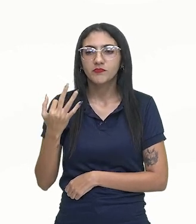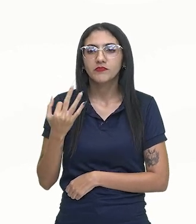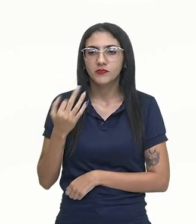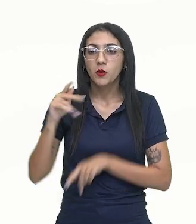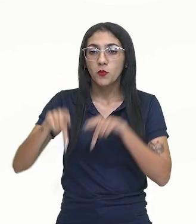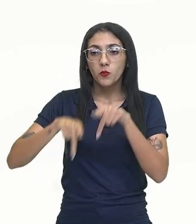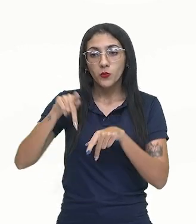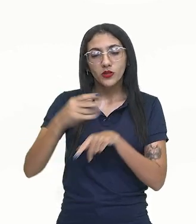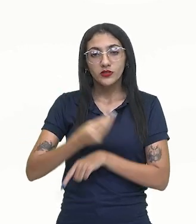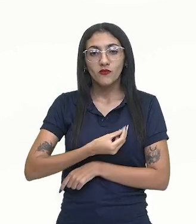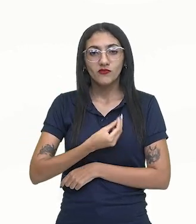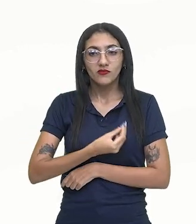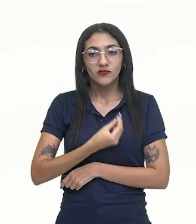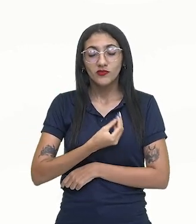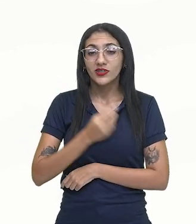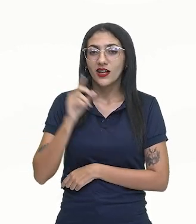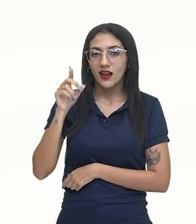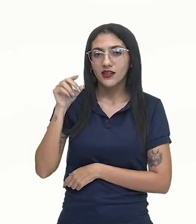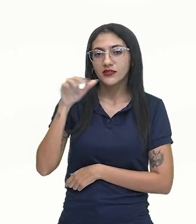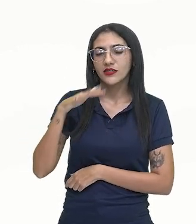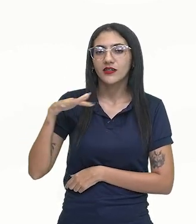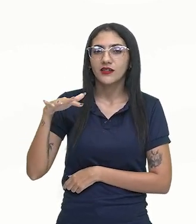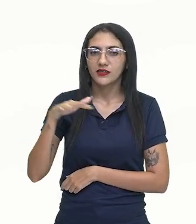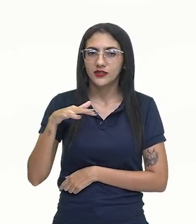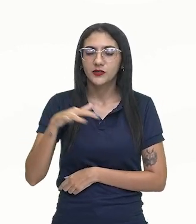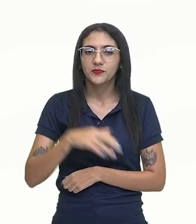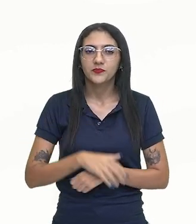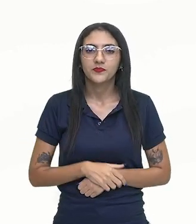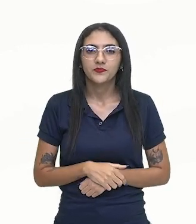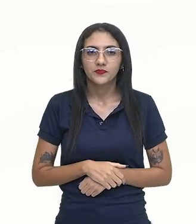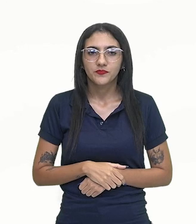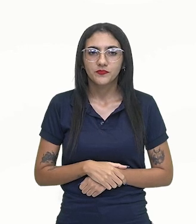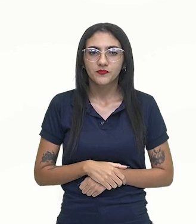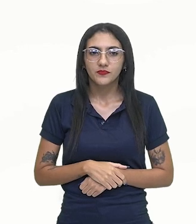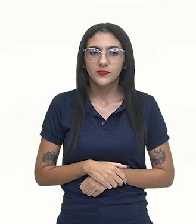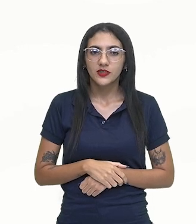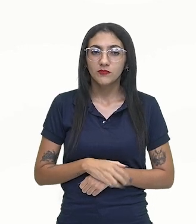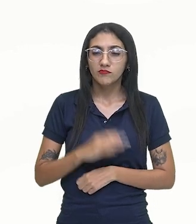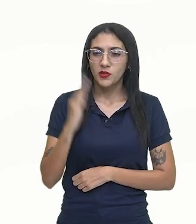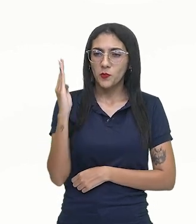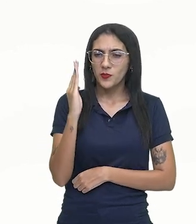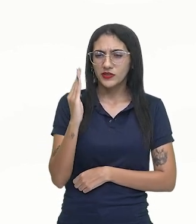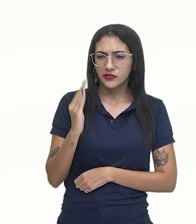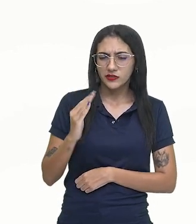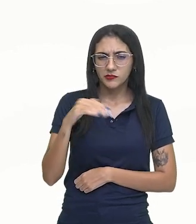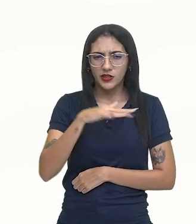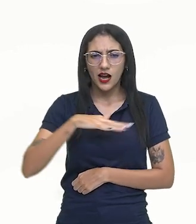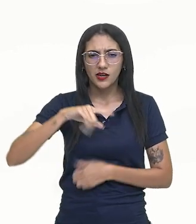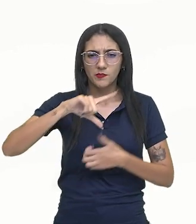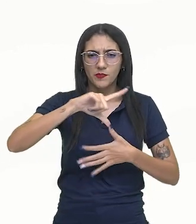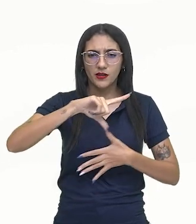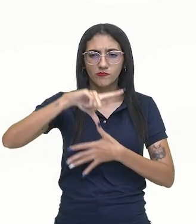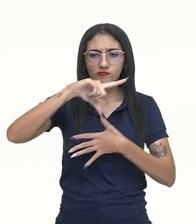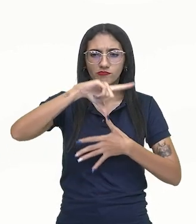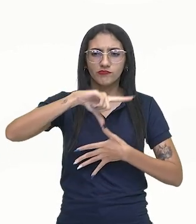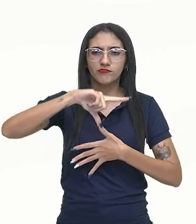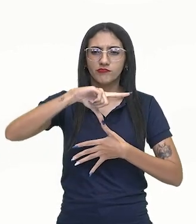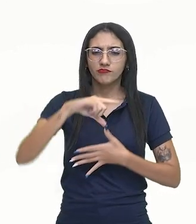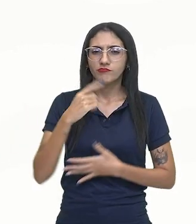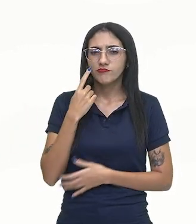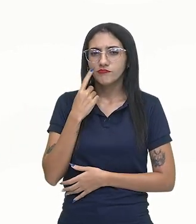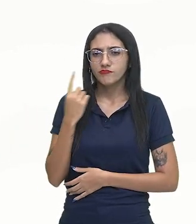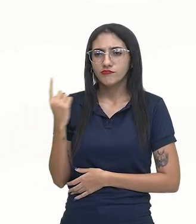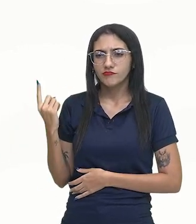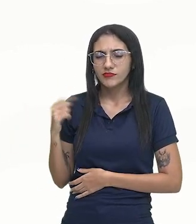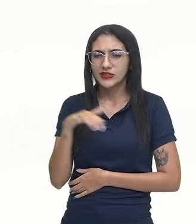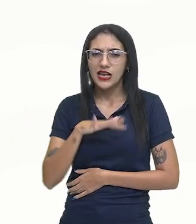vivendo nessas áreas aí do planeta, né? O território brasileiro, que está aqui na América Latina, né, tem cerca de 600 milhões